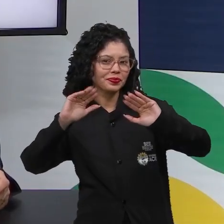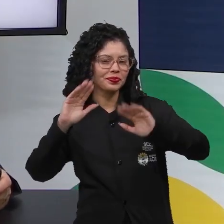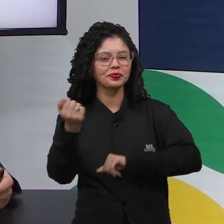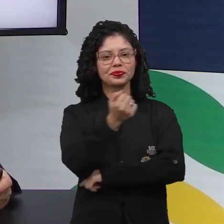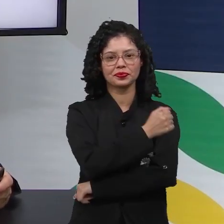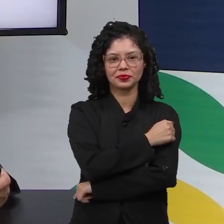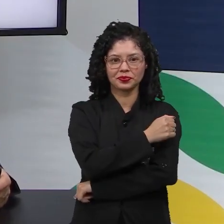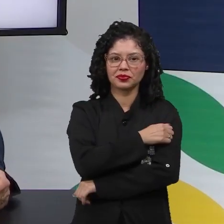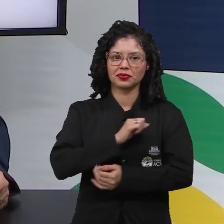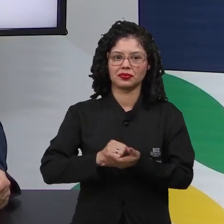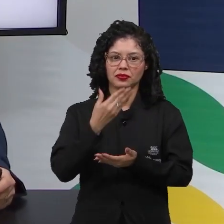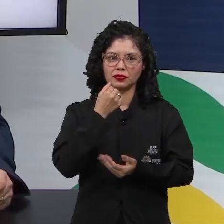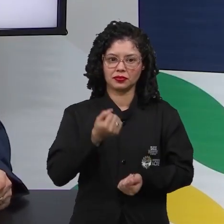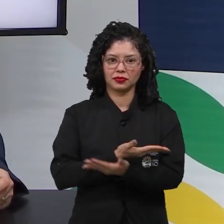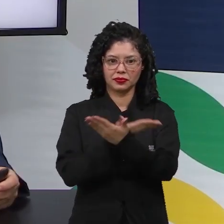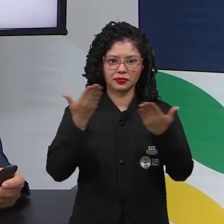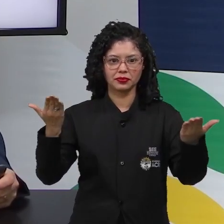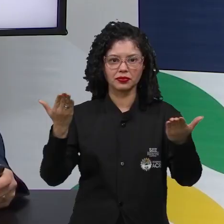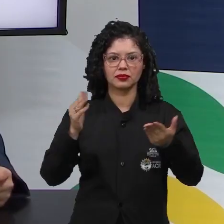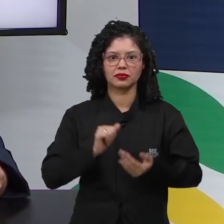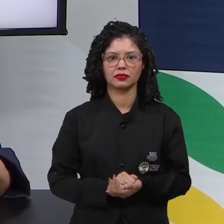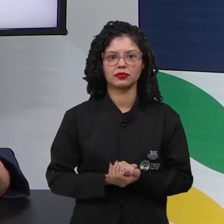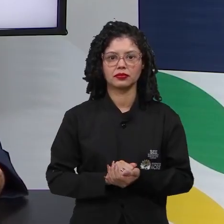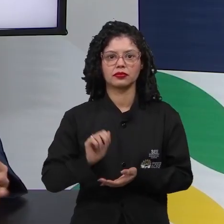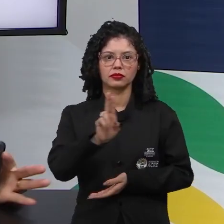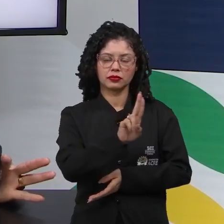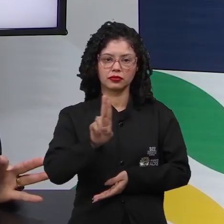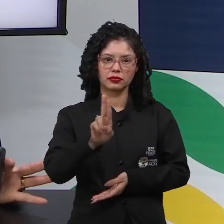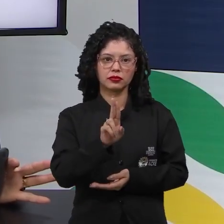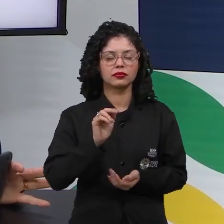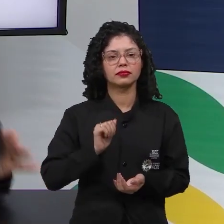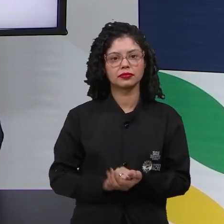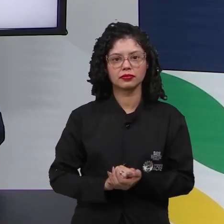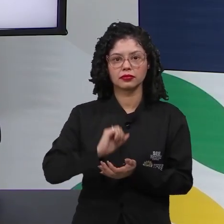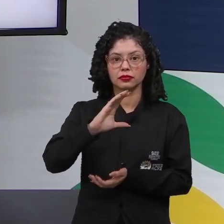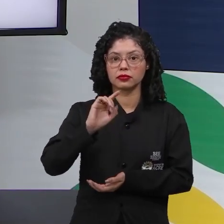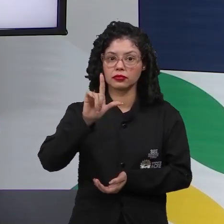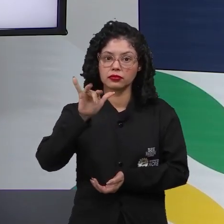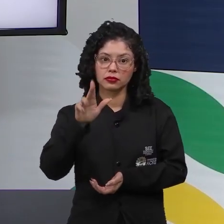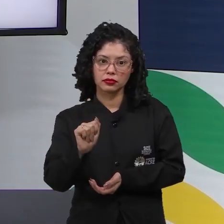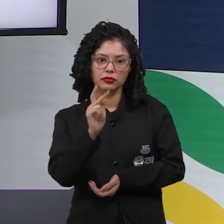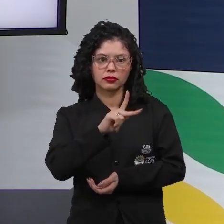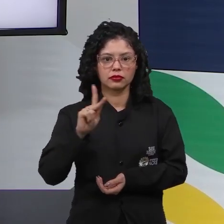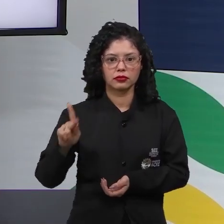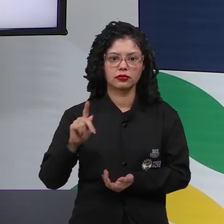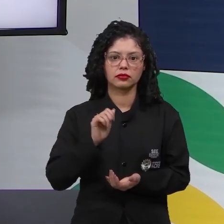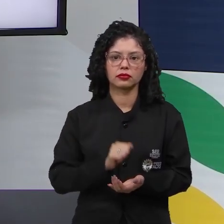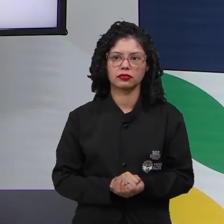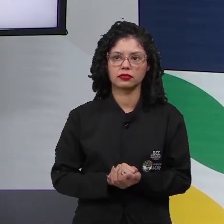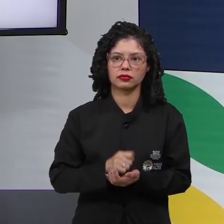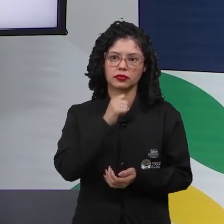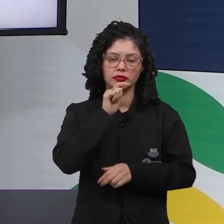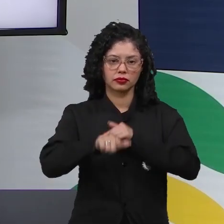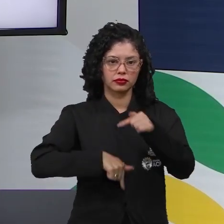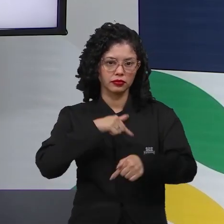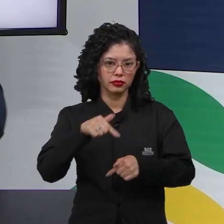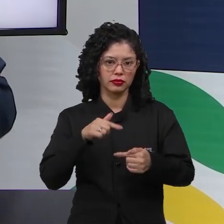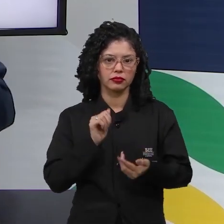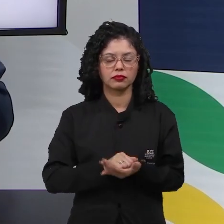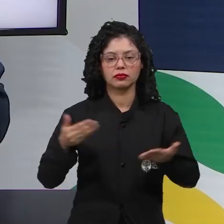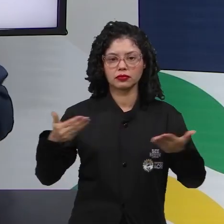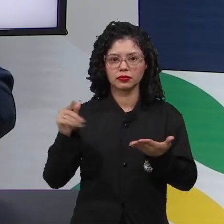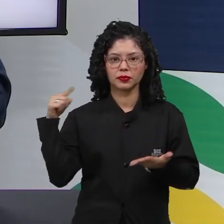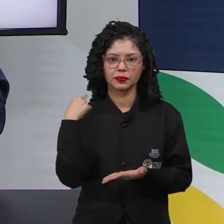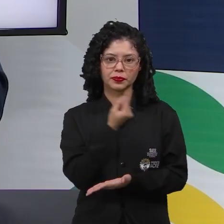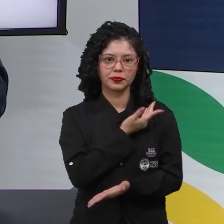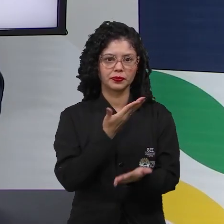Olá, queridos alunos, tudo bem com vocês? Me chamo Carla Nomura e eu sou a sua professora de Química. E hoje a